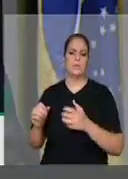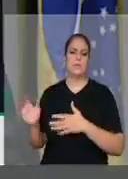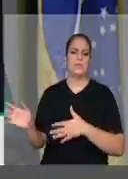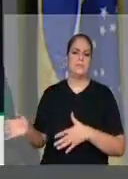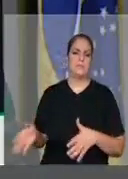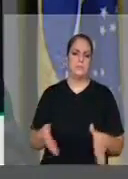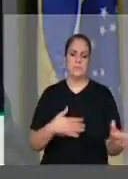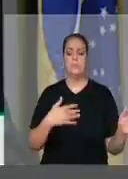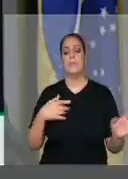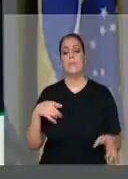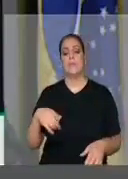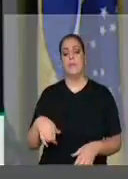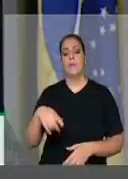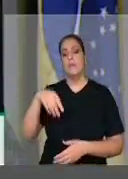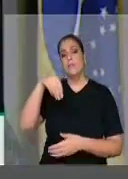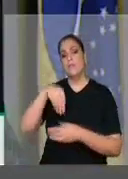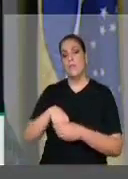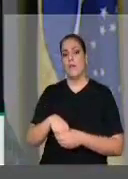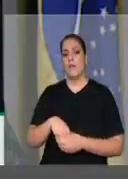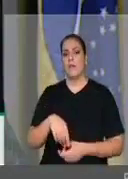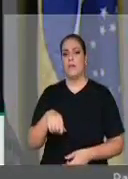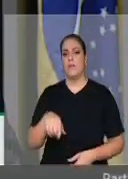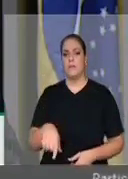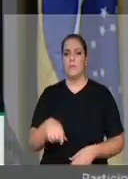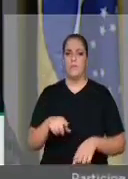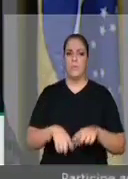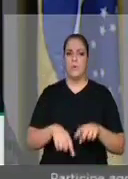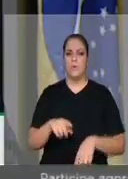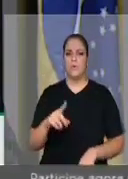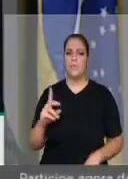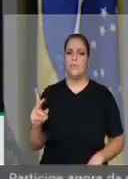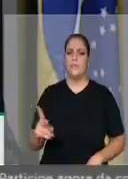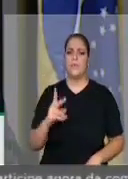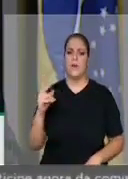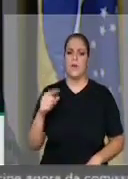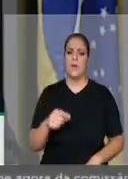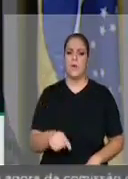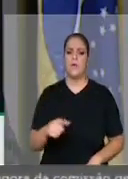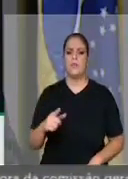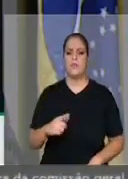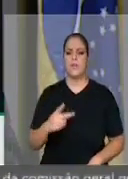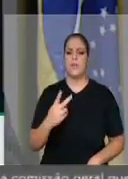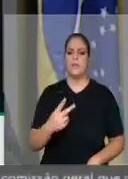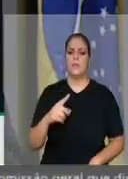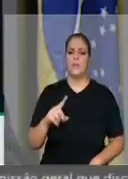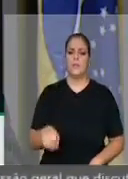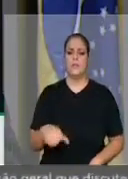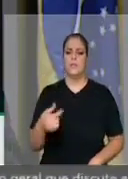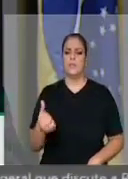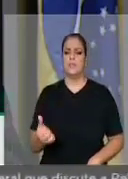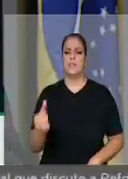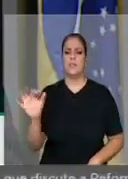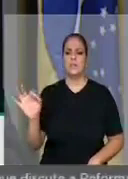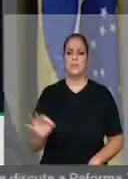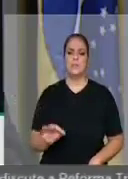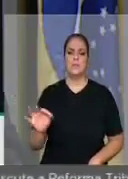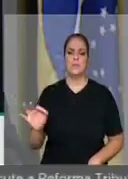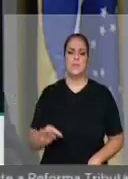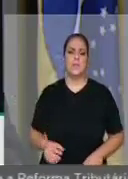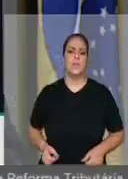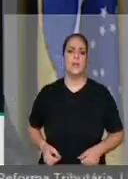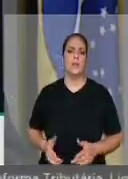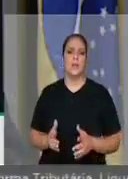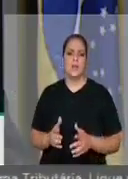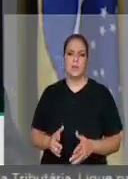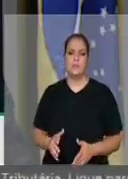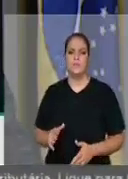custa, embutido no preço deste produto industrial, 2,6%. Se